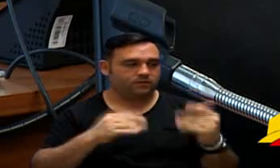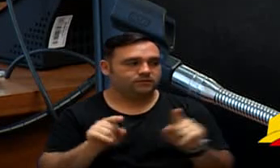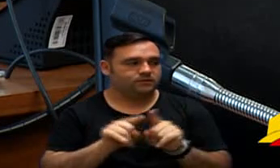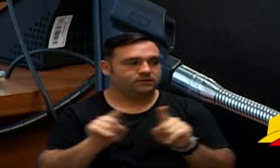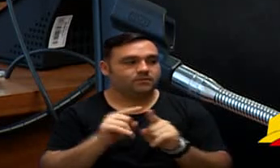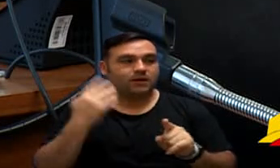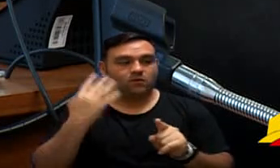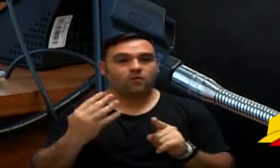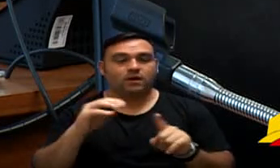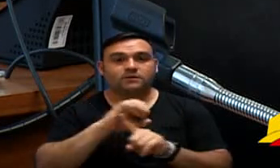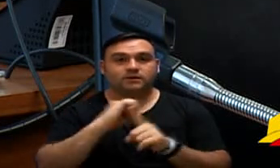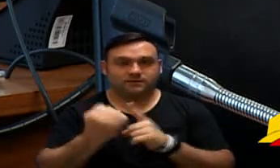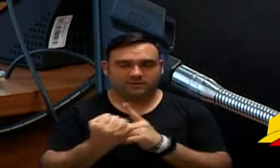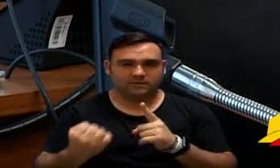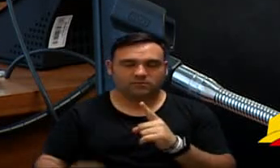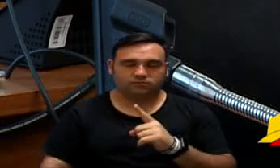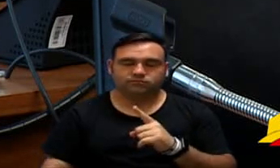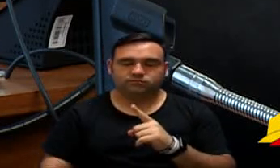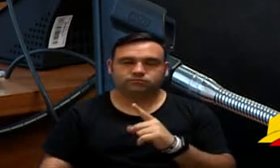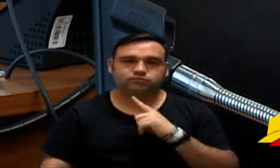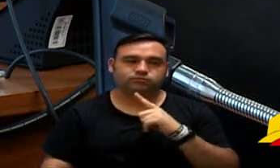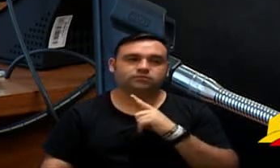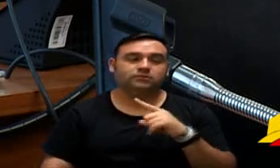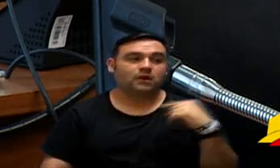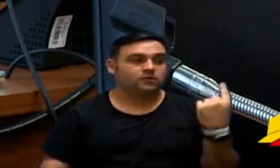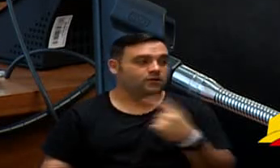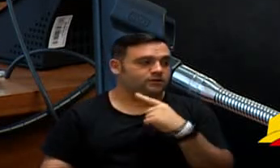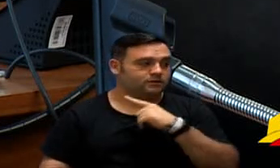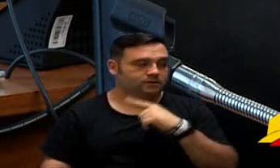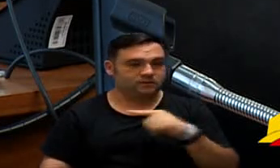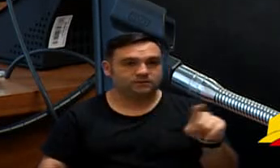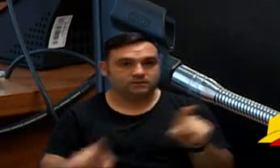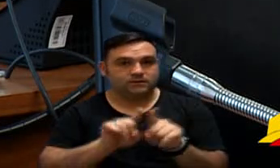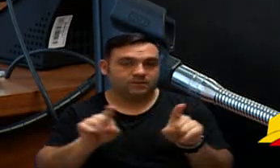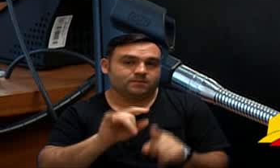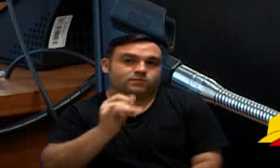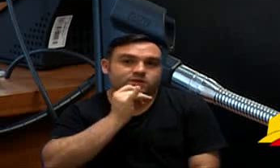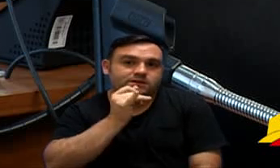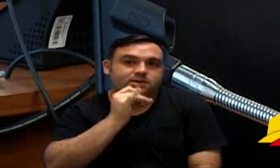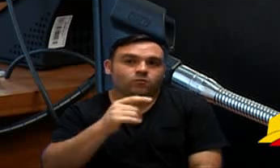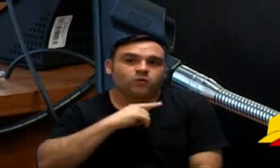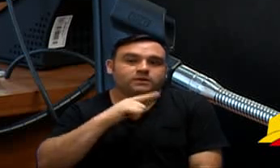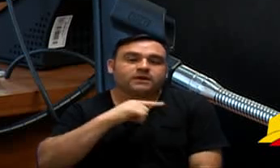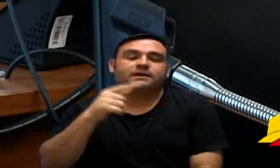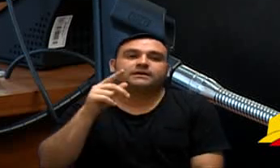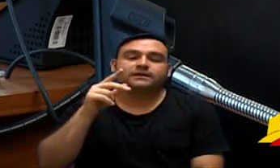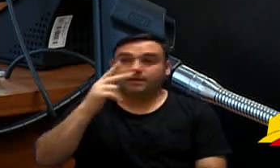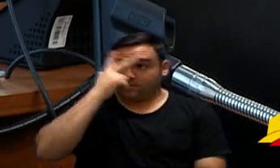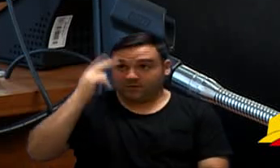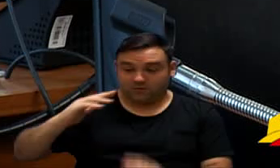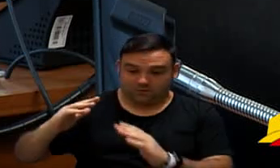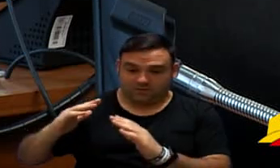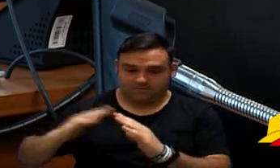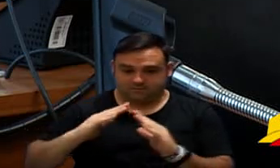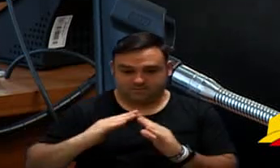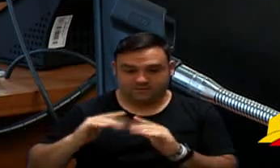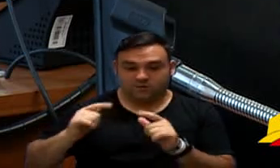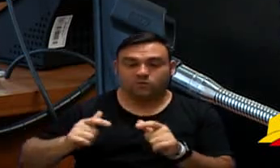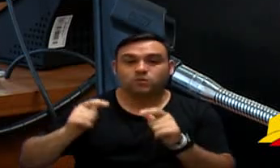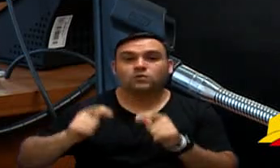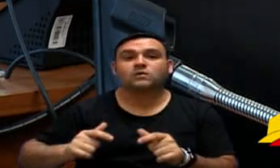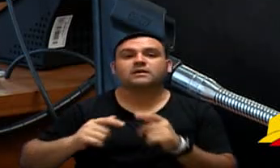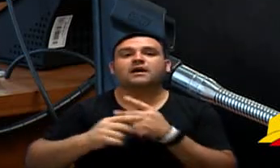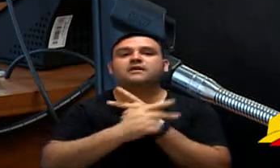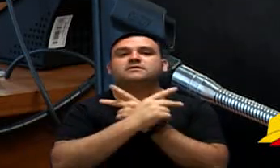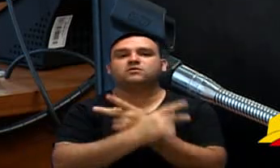4 assistentes sociais. Nós temos aí, como exemplo, o mesmo número de habitantes na cidade de São José